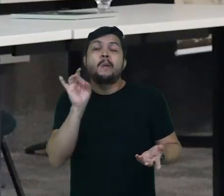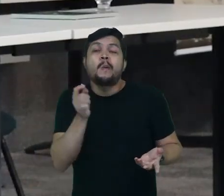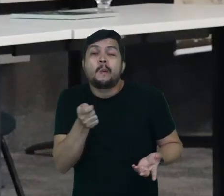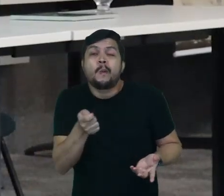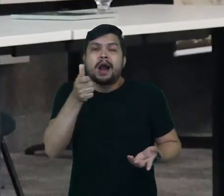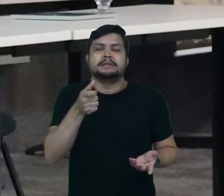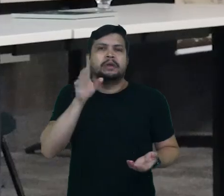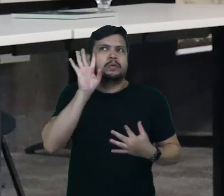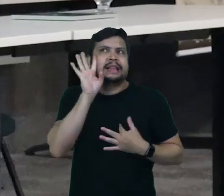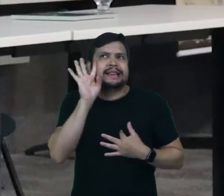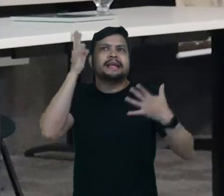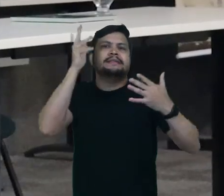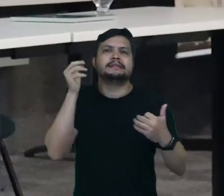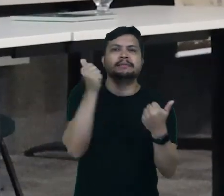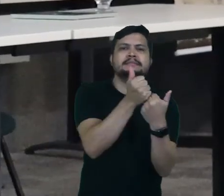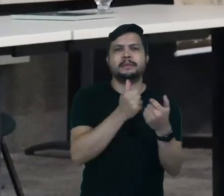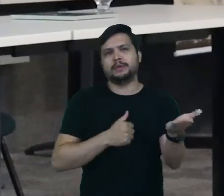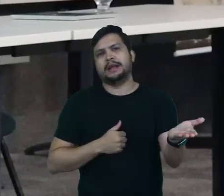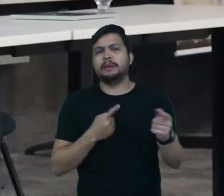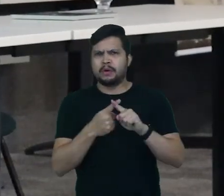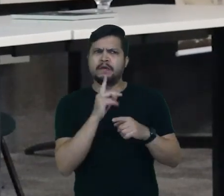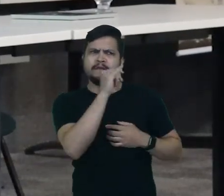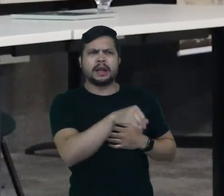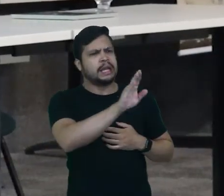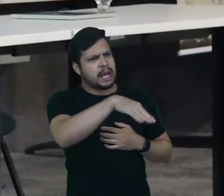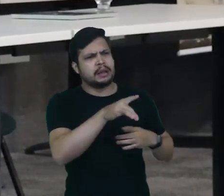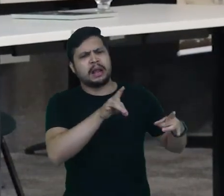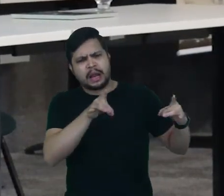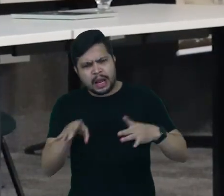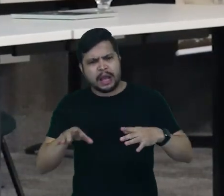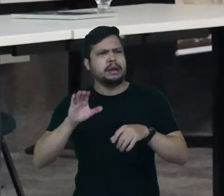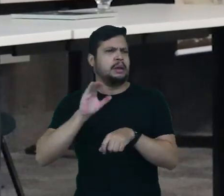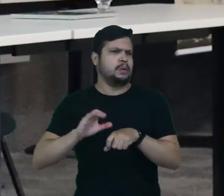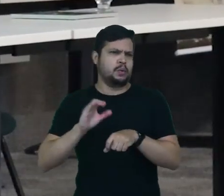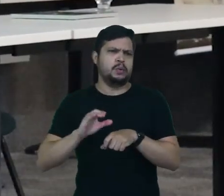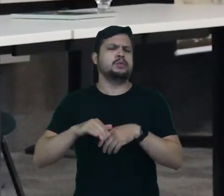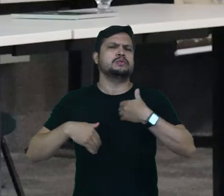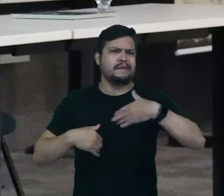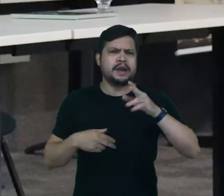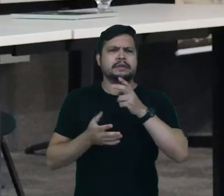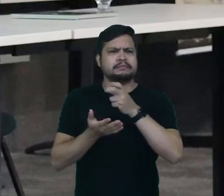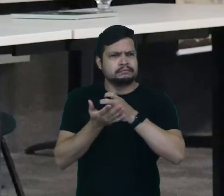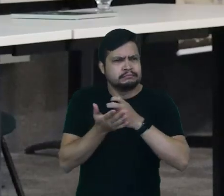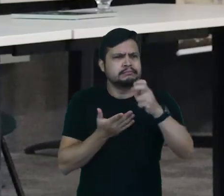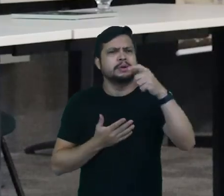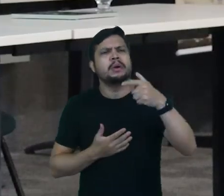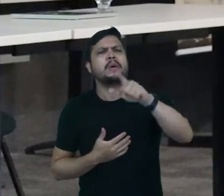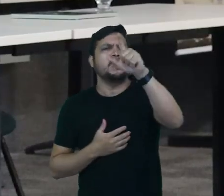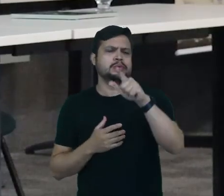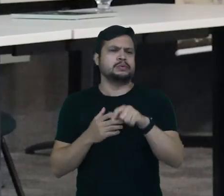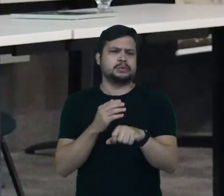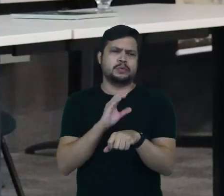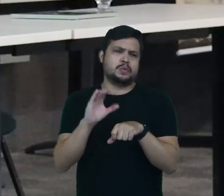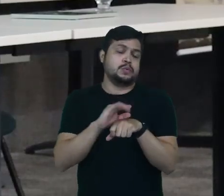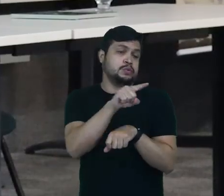que eu tomei a decisão por ela, porque eu disse, larga esse trem, vai embora hoje. E ela largou, se formou enfermeira,